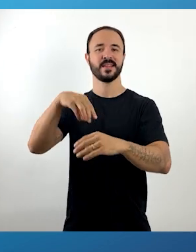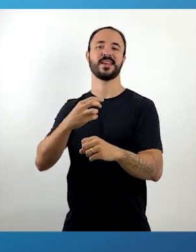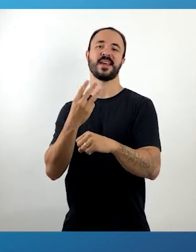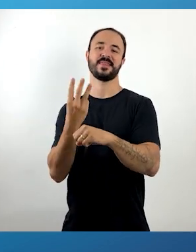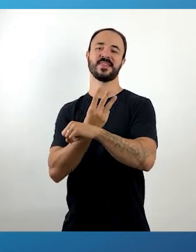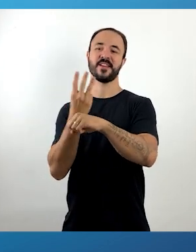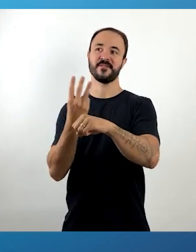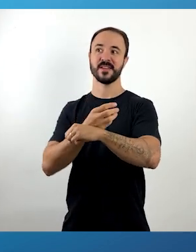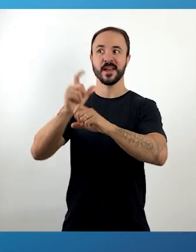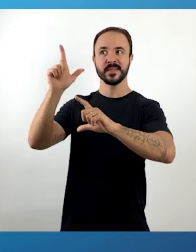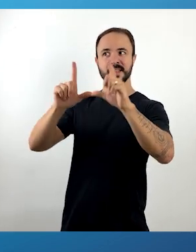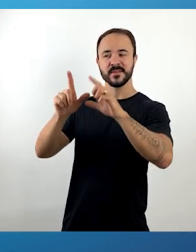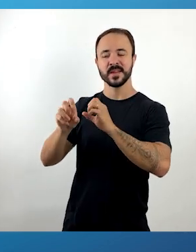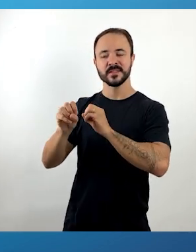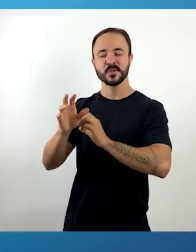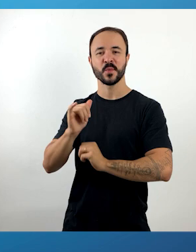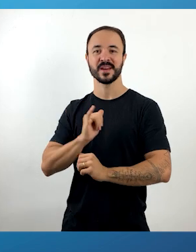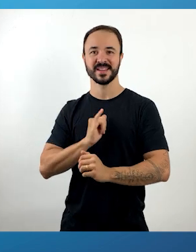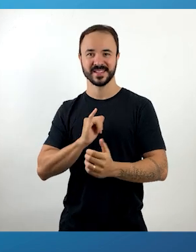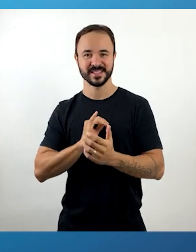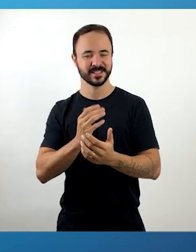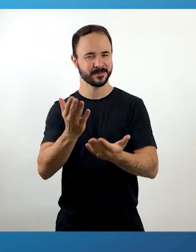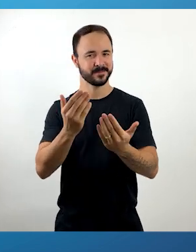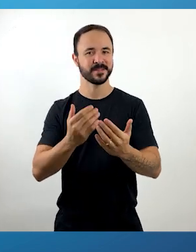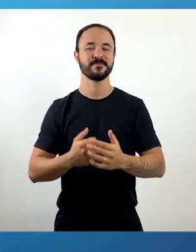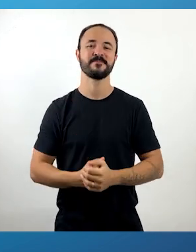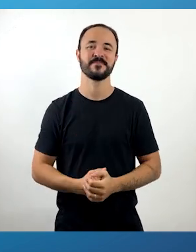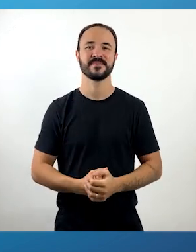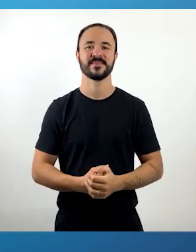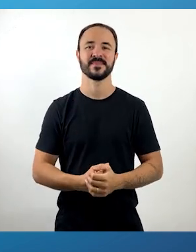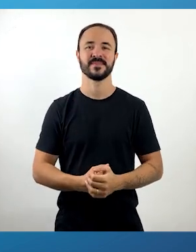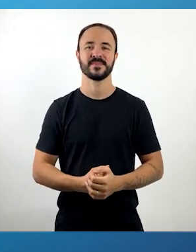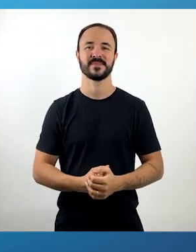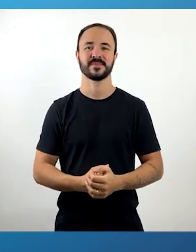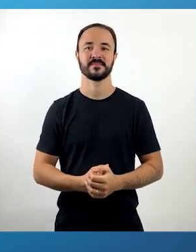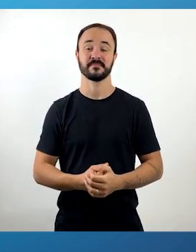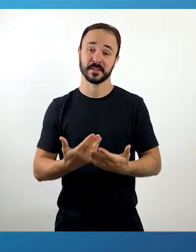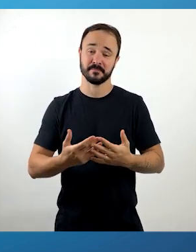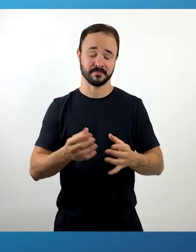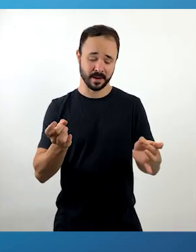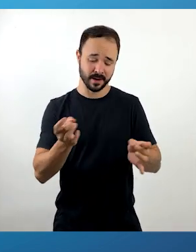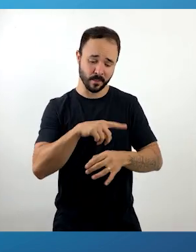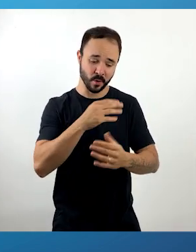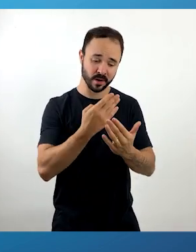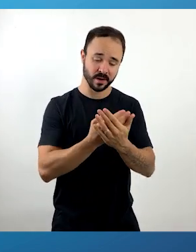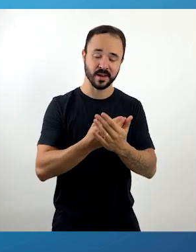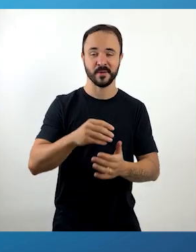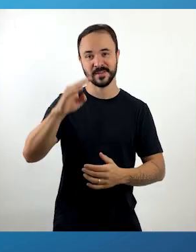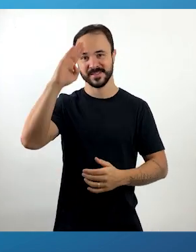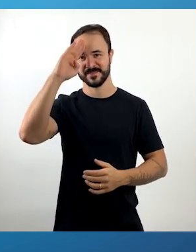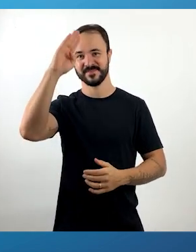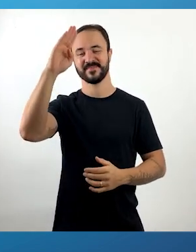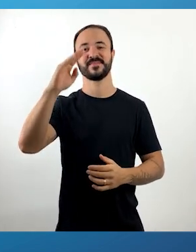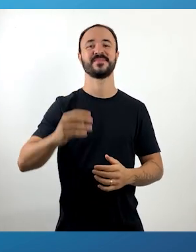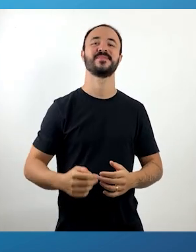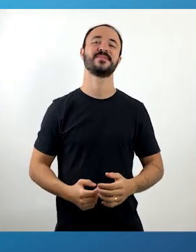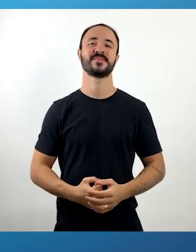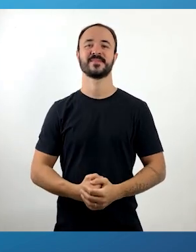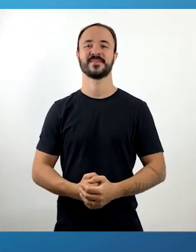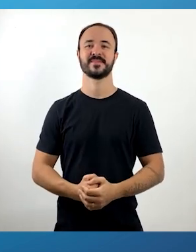no WhatsApp da TV ed caites vem participar conosco eu vou ficando por aqui e até a nossa